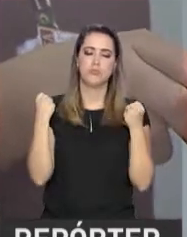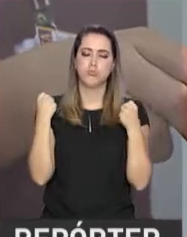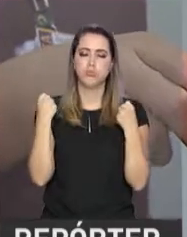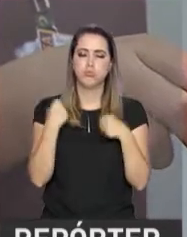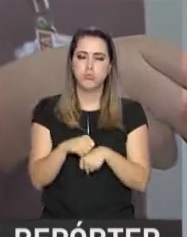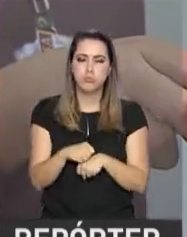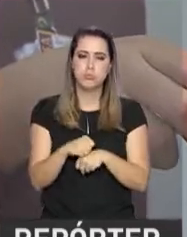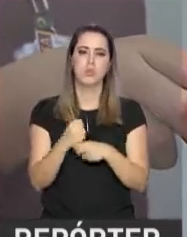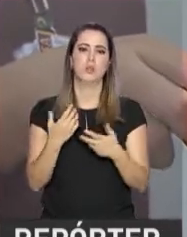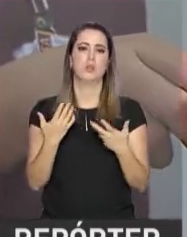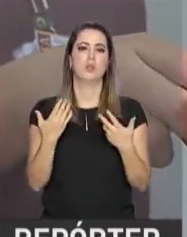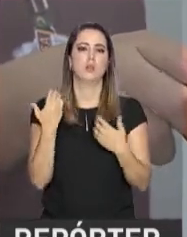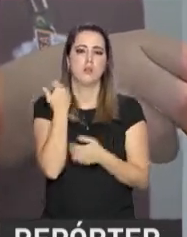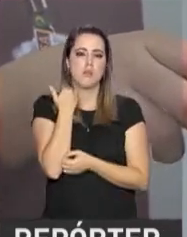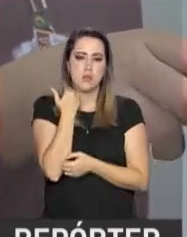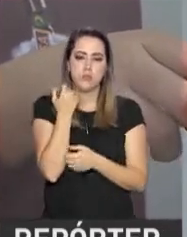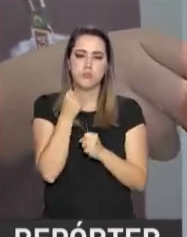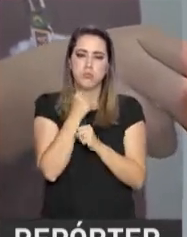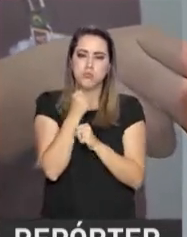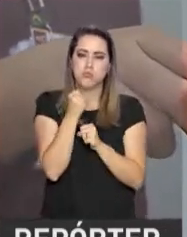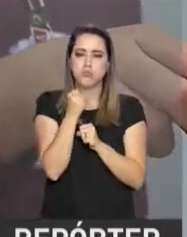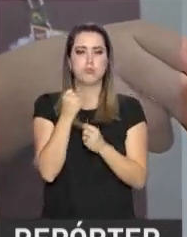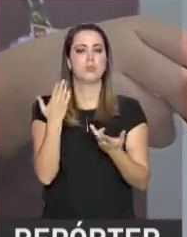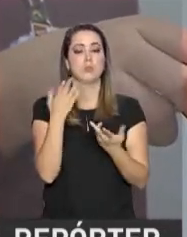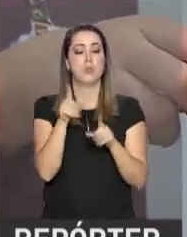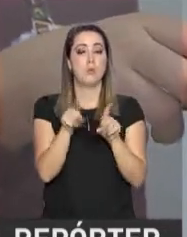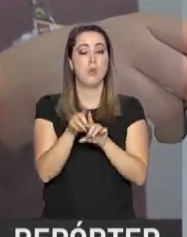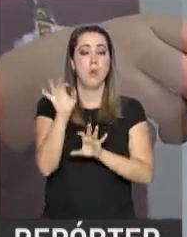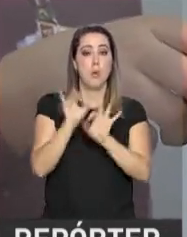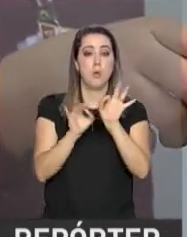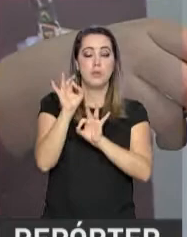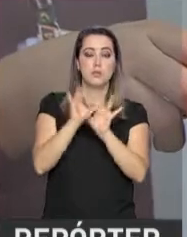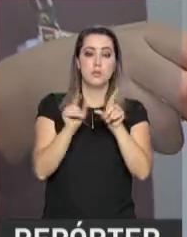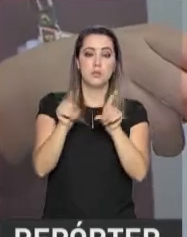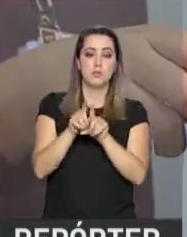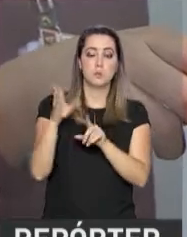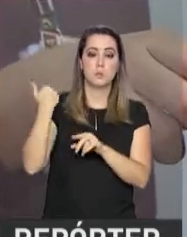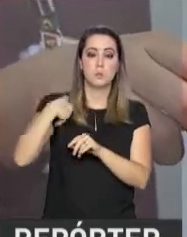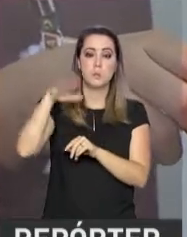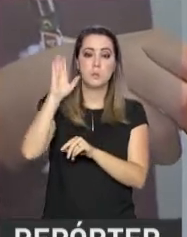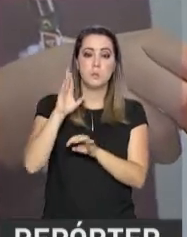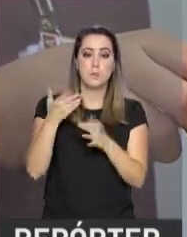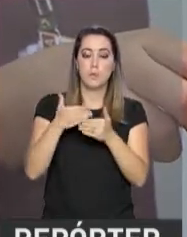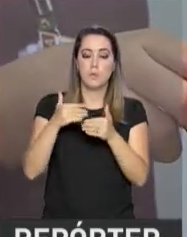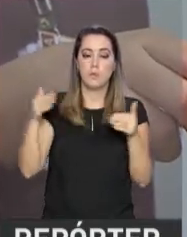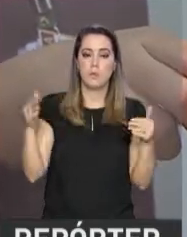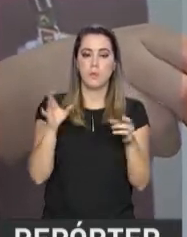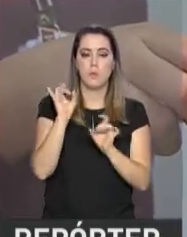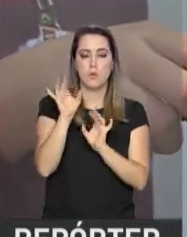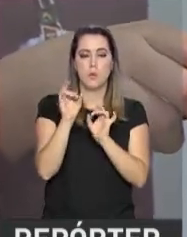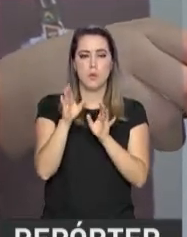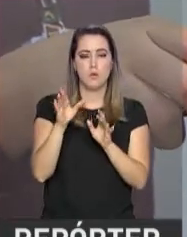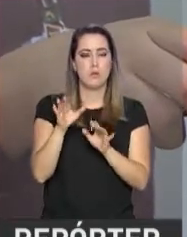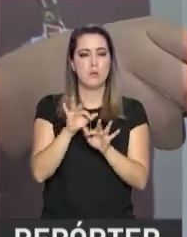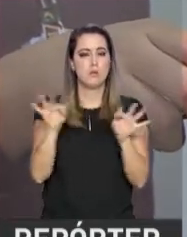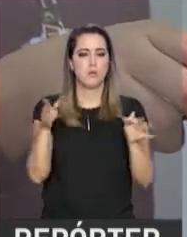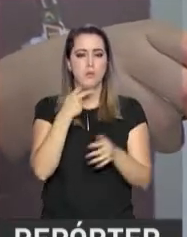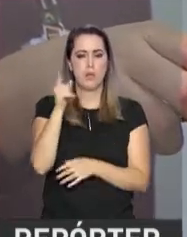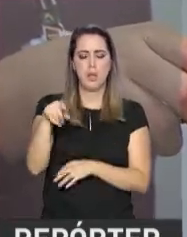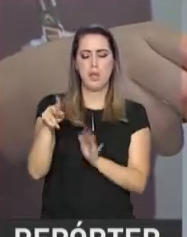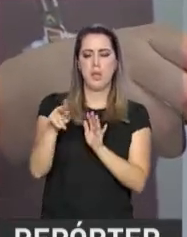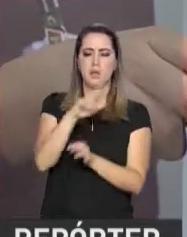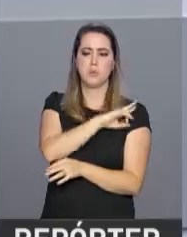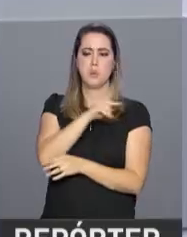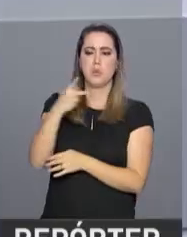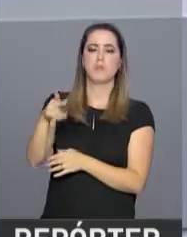trabalhador são questões mais é organizacionais e mais amplas do que simplesmente dizer que a responsabilidade do